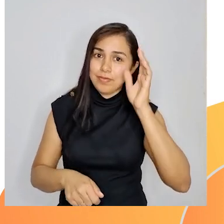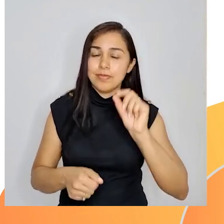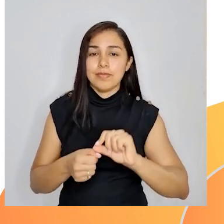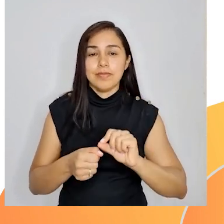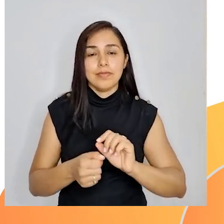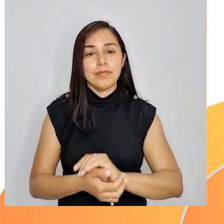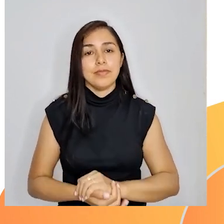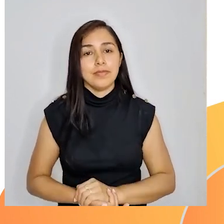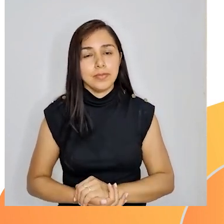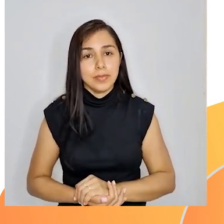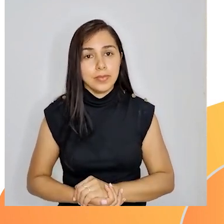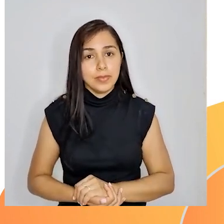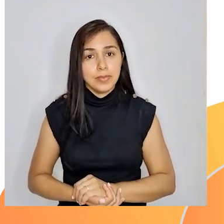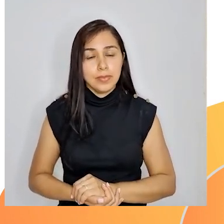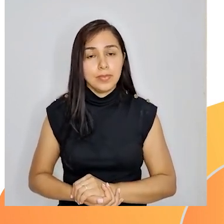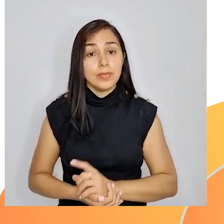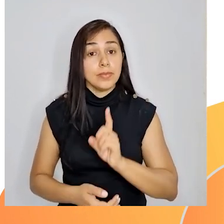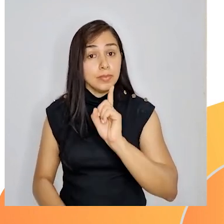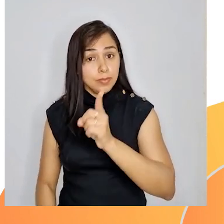nós temos